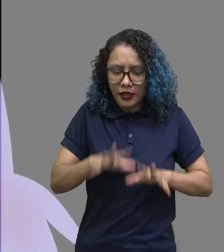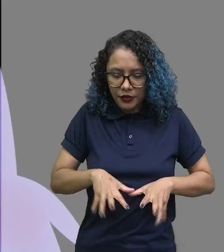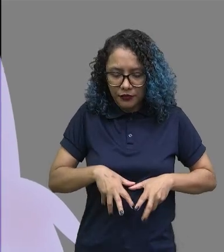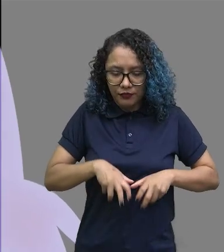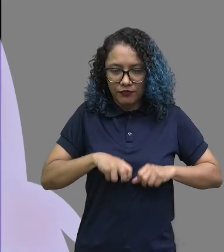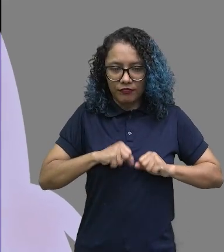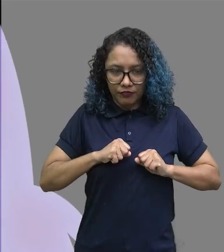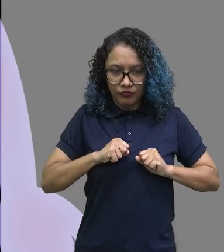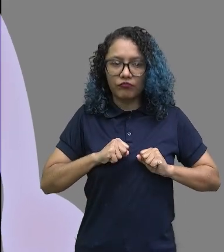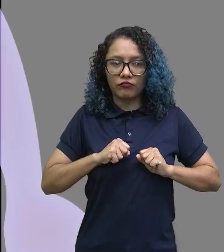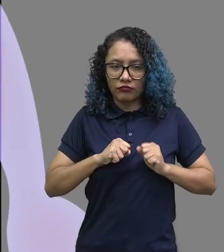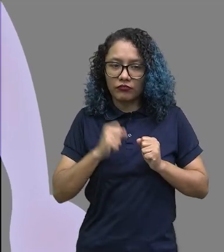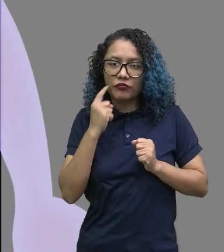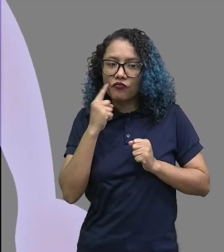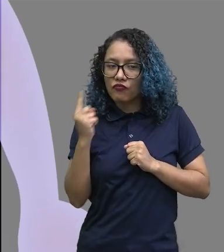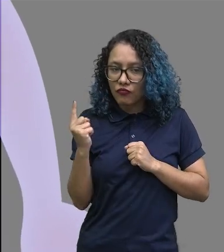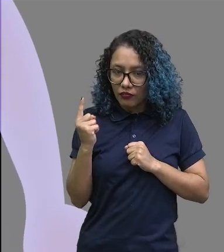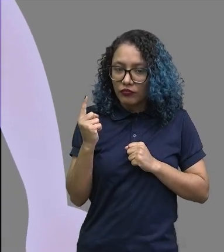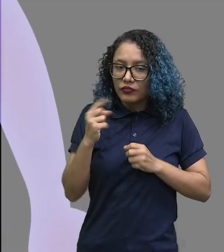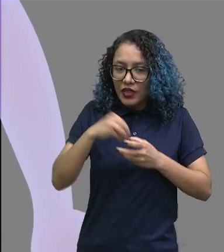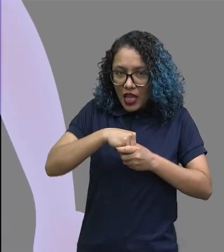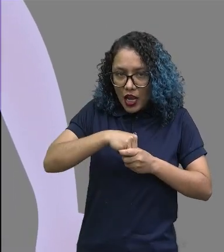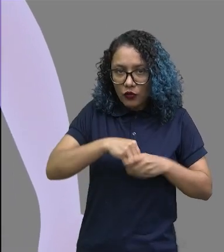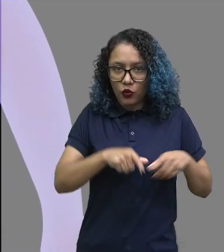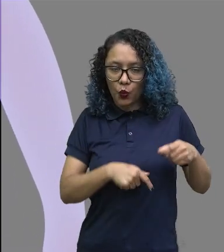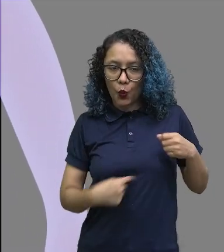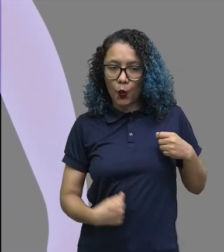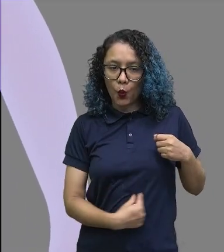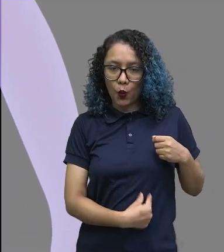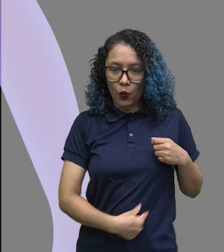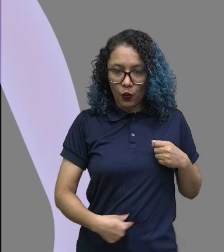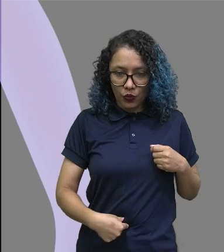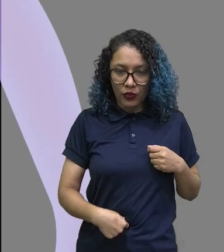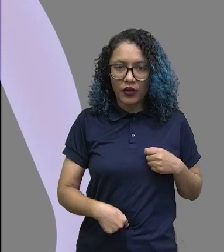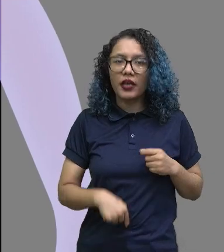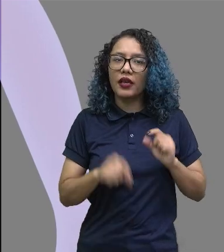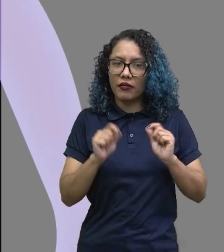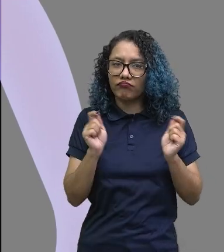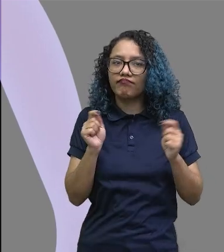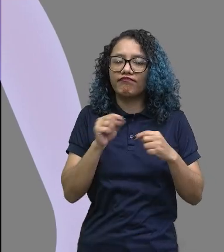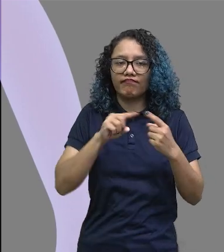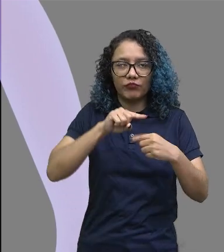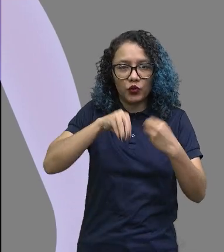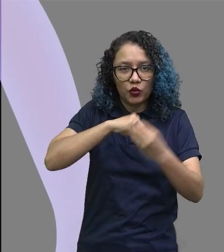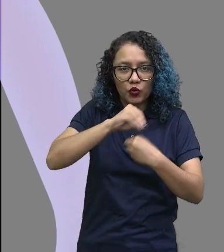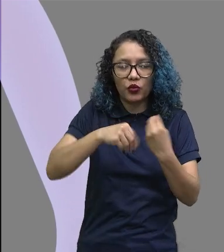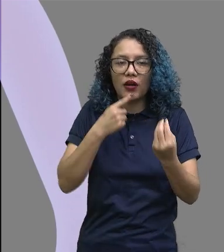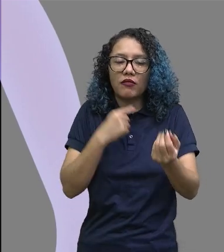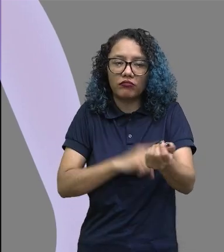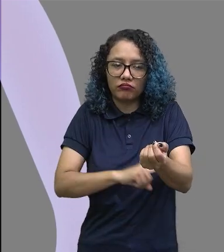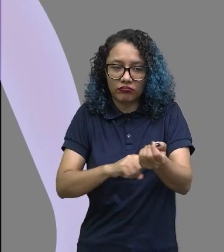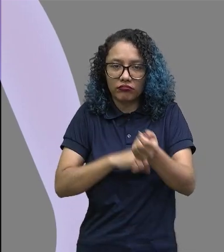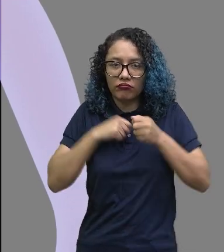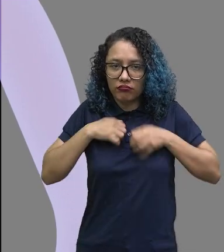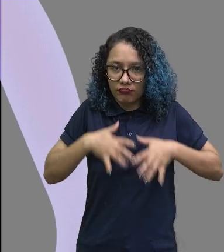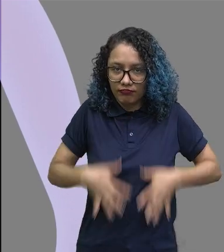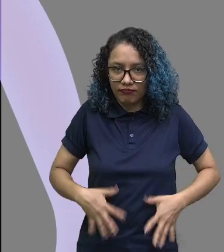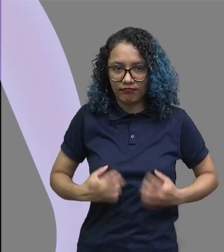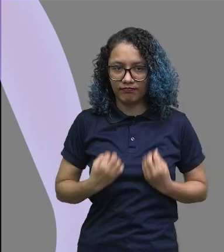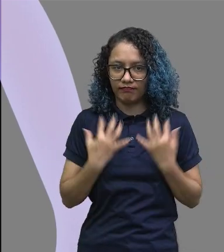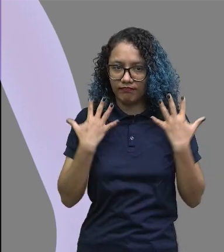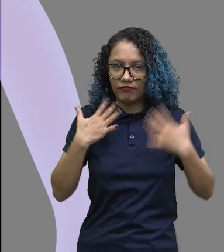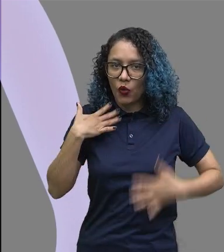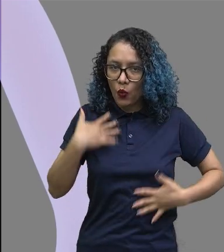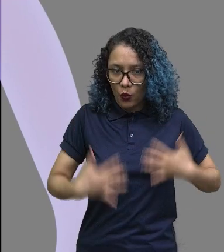pelas microvilosidades do intestino delgado e caem na corrente sanguínea, por meio da qual serão distribuídos ao